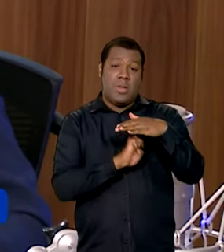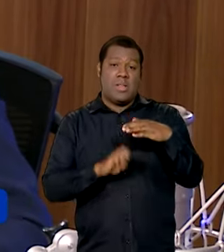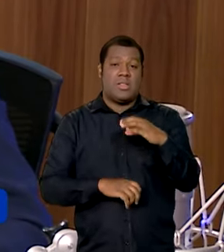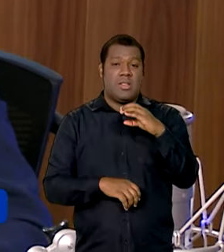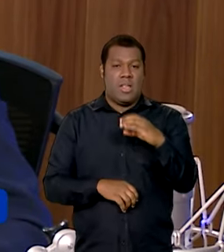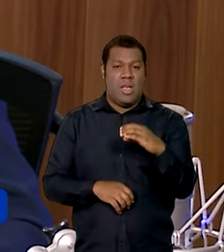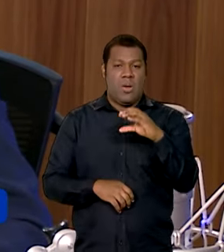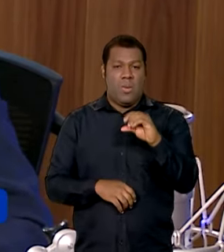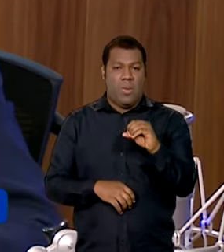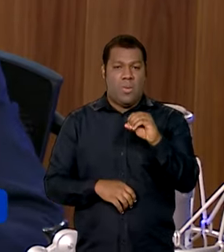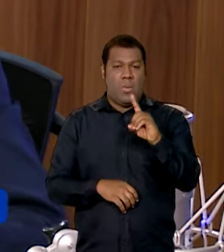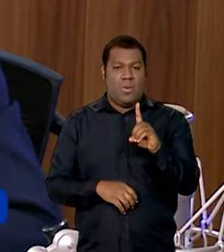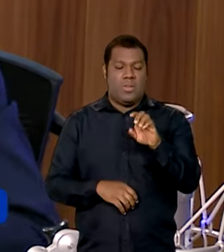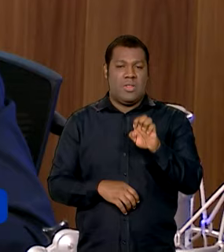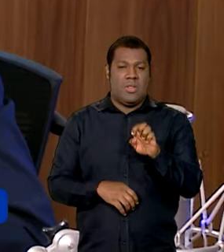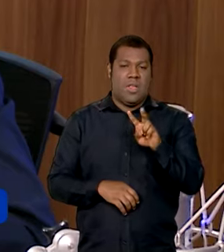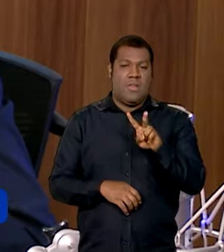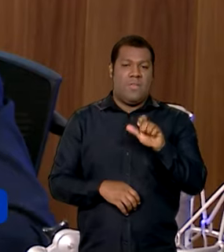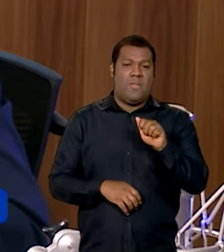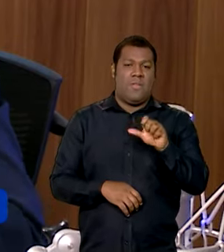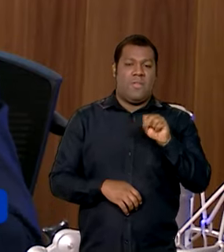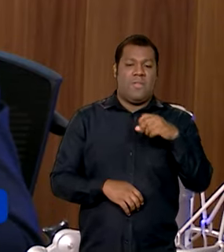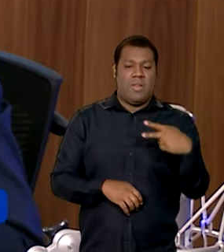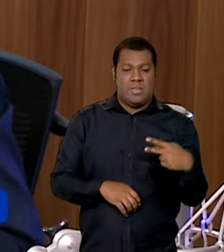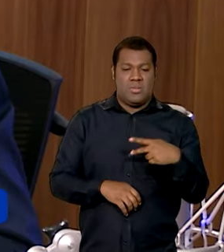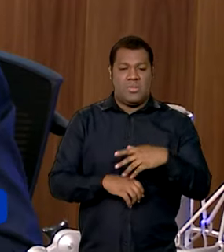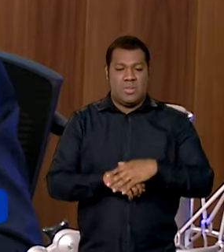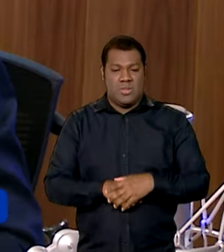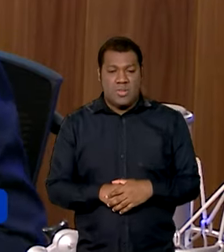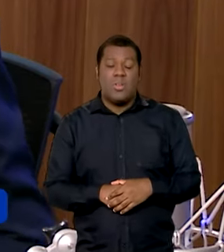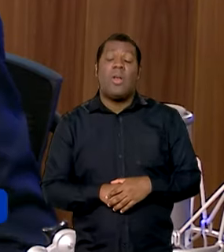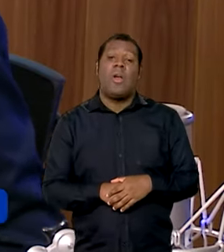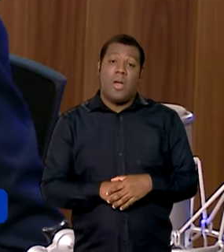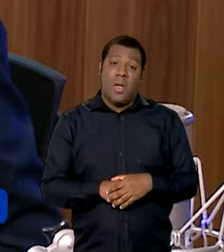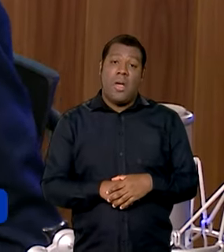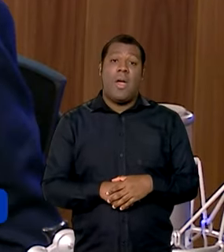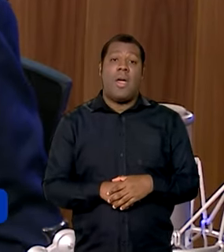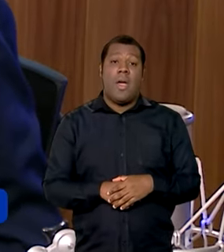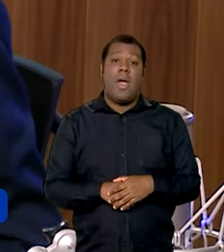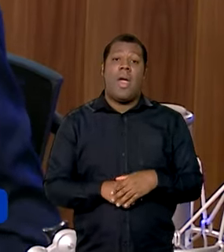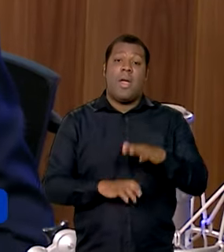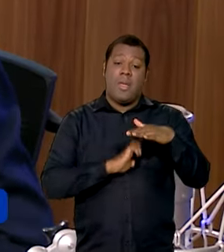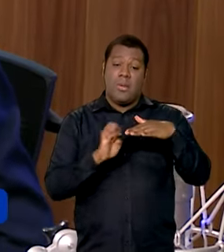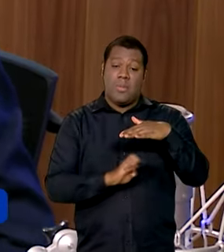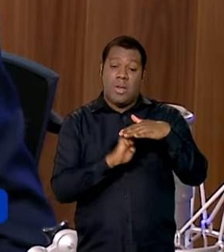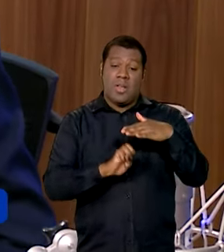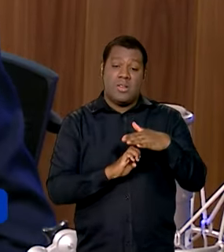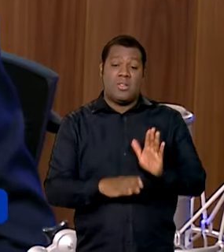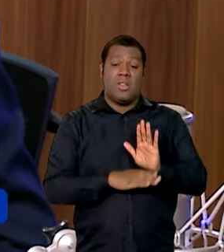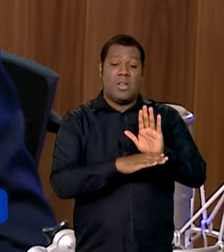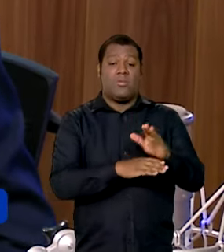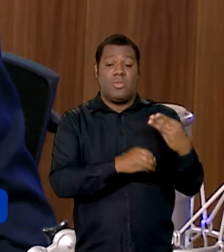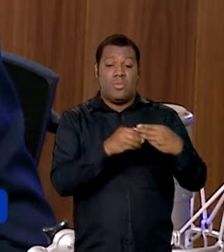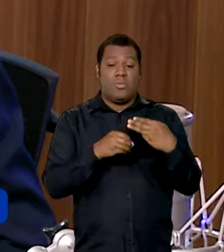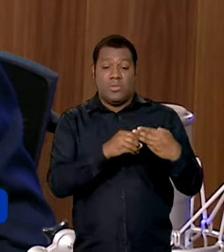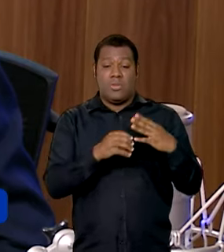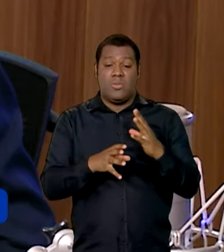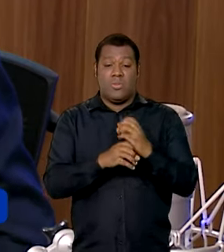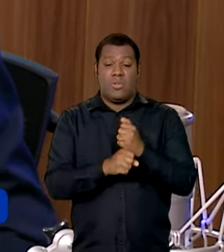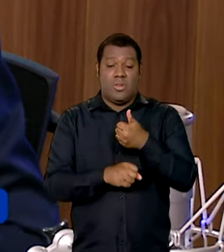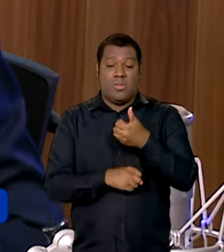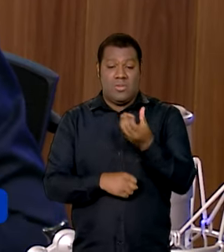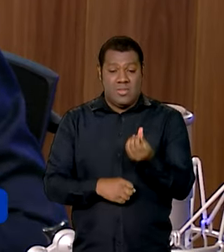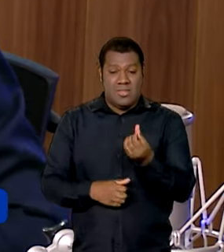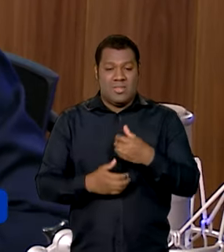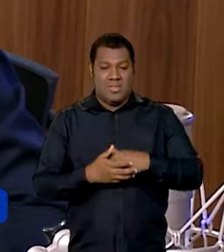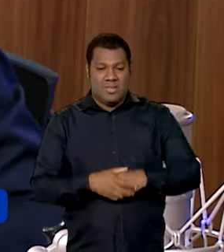em parte dela dele né mas no Amapá atua nos 16 municípios nós temos hoje contrato com os 16 municípios